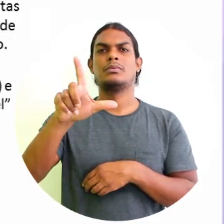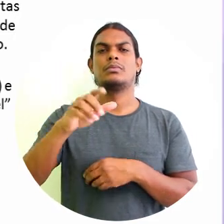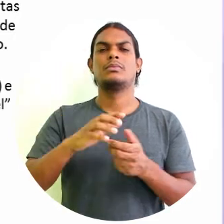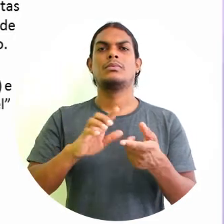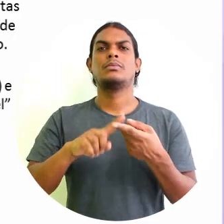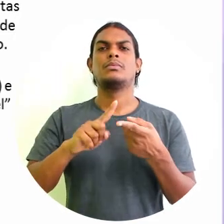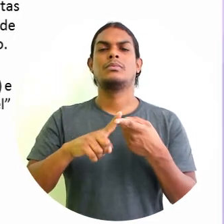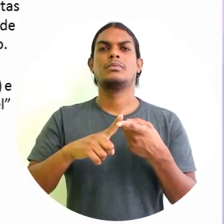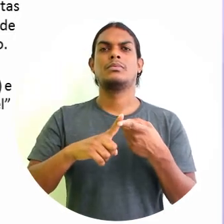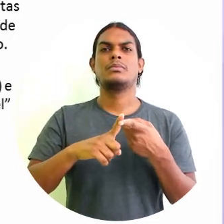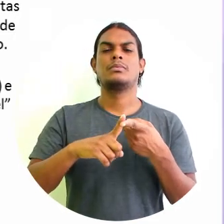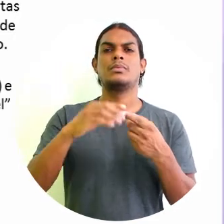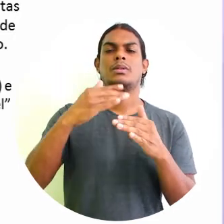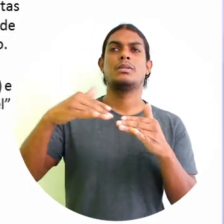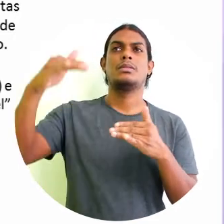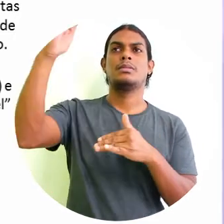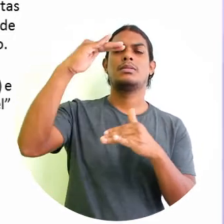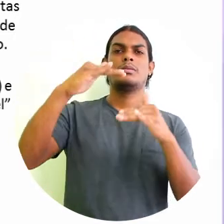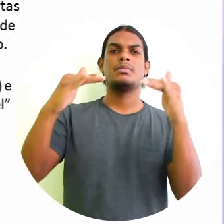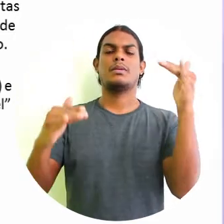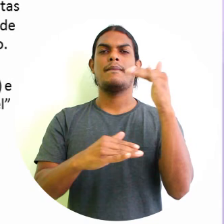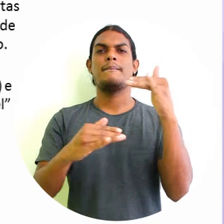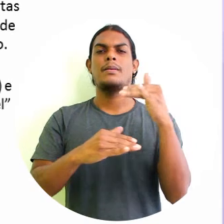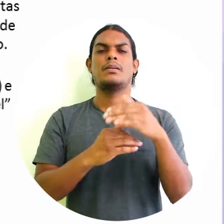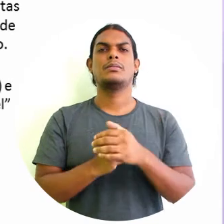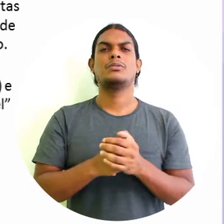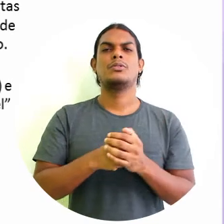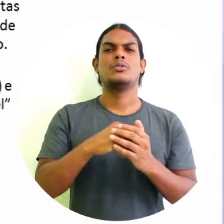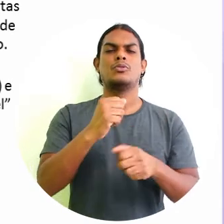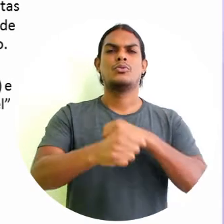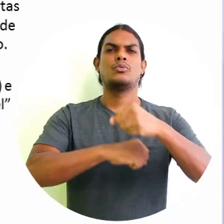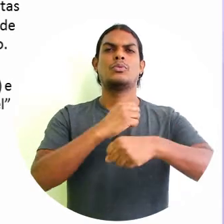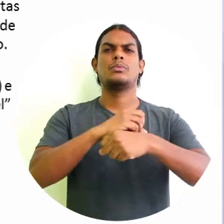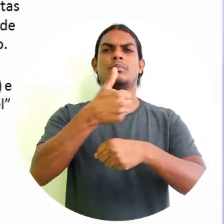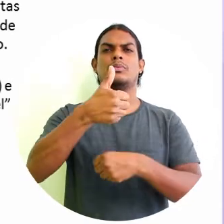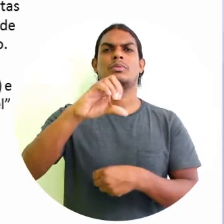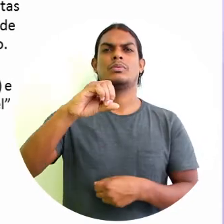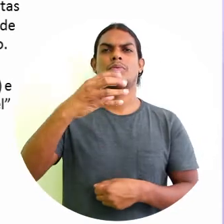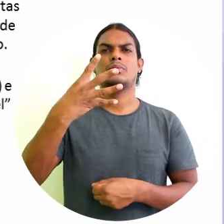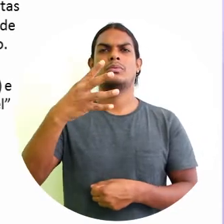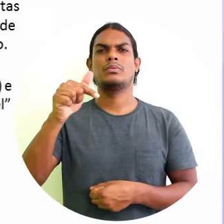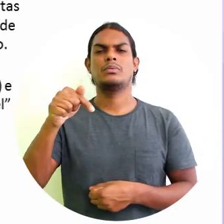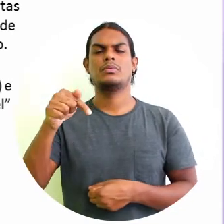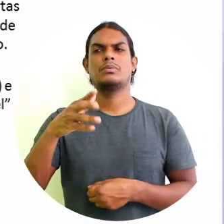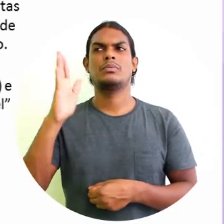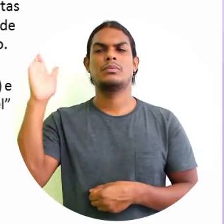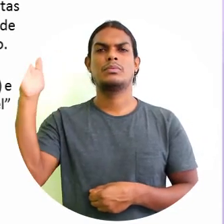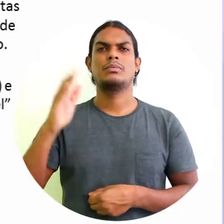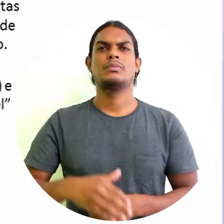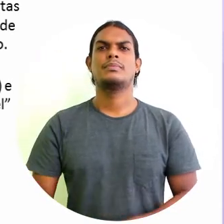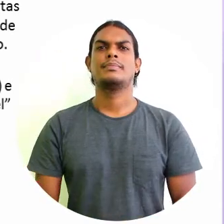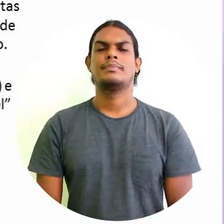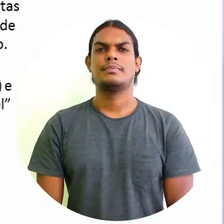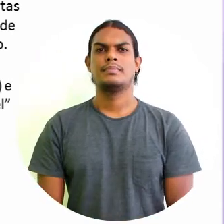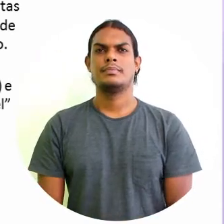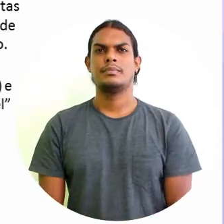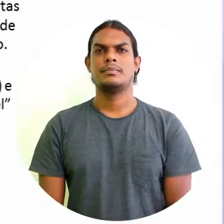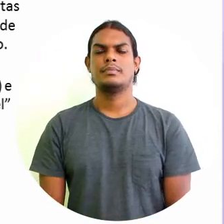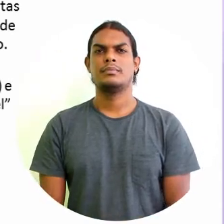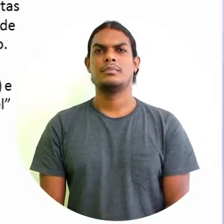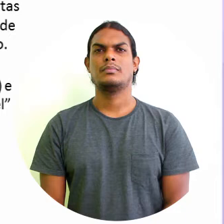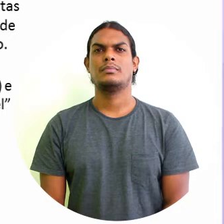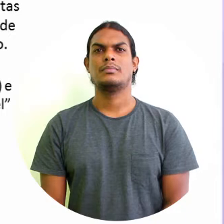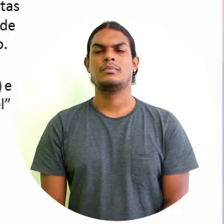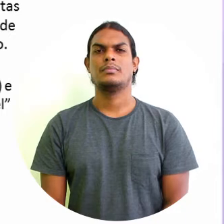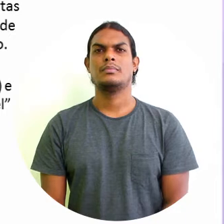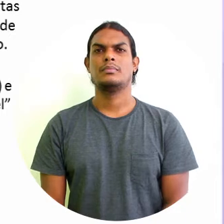de 1947. E ainda eu trouxe aqui ainda para enriquecer o Côncavo e o Convexo, de 1955, que é